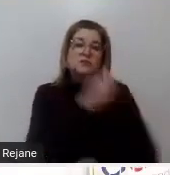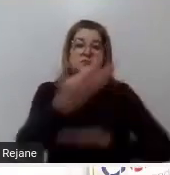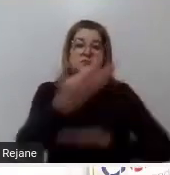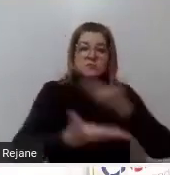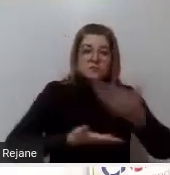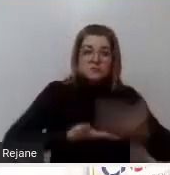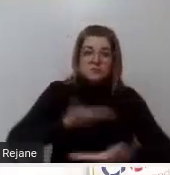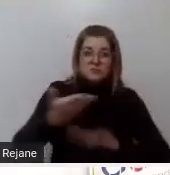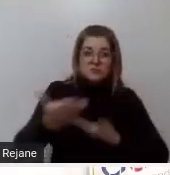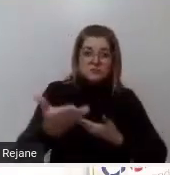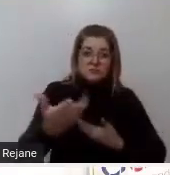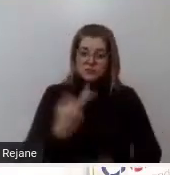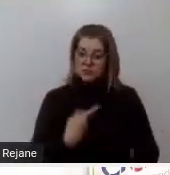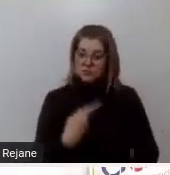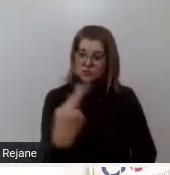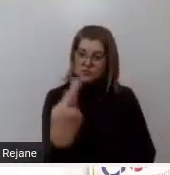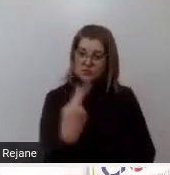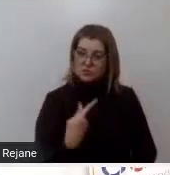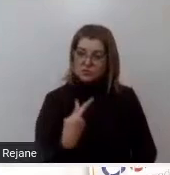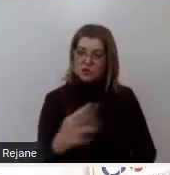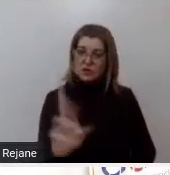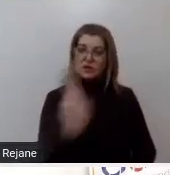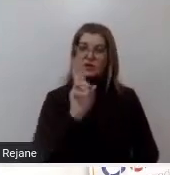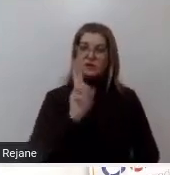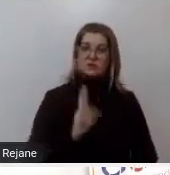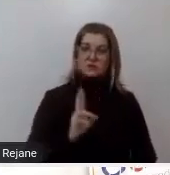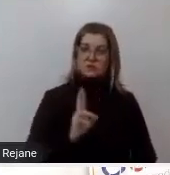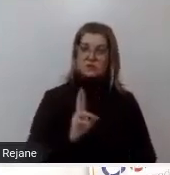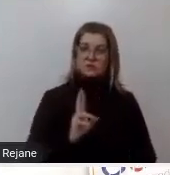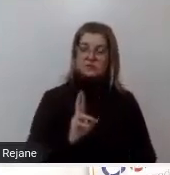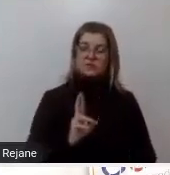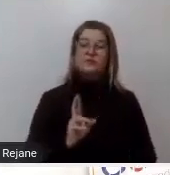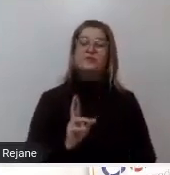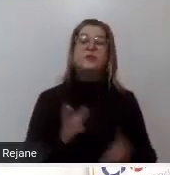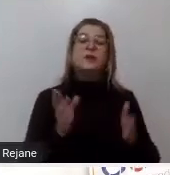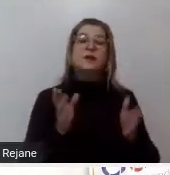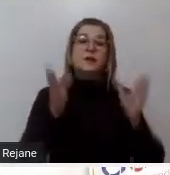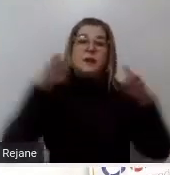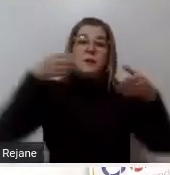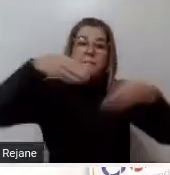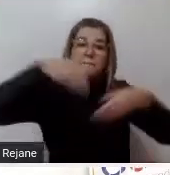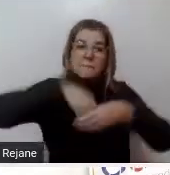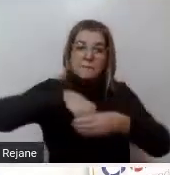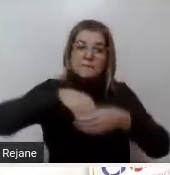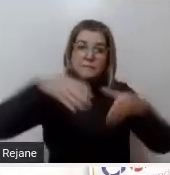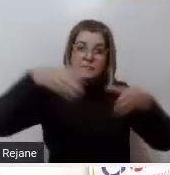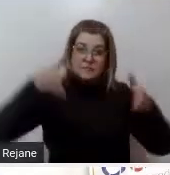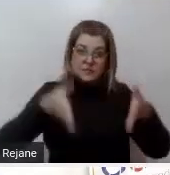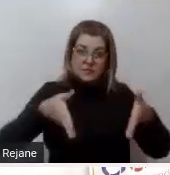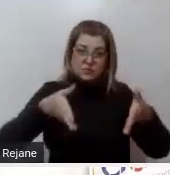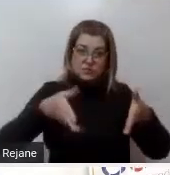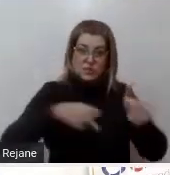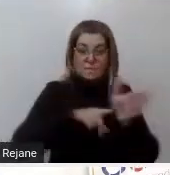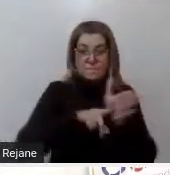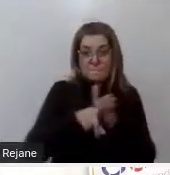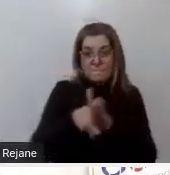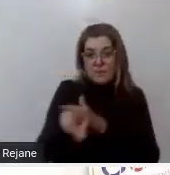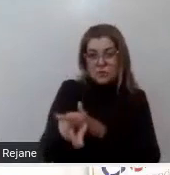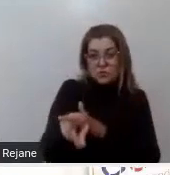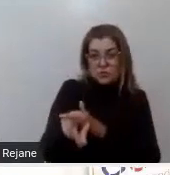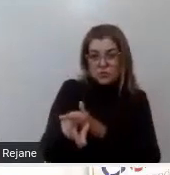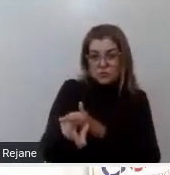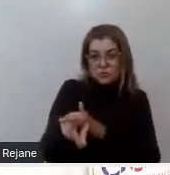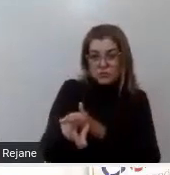eu quero que ele responda alguma coisa. Já na parte de pergunta, seria uma enquete,